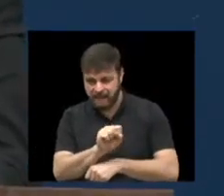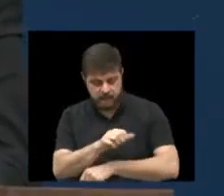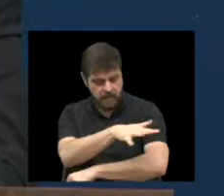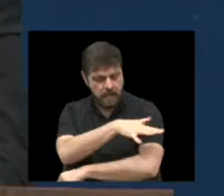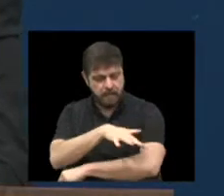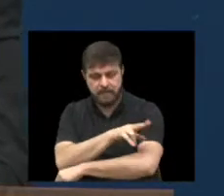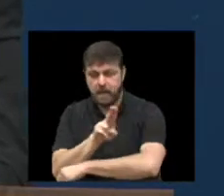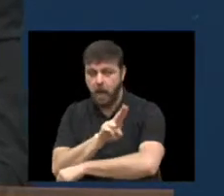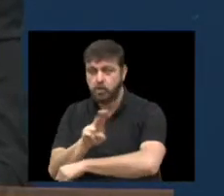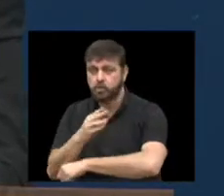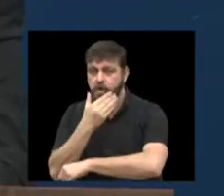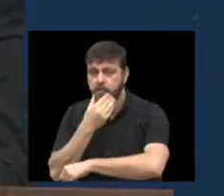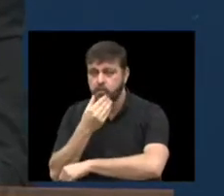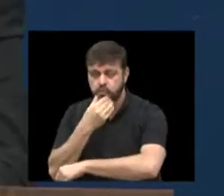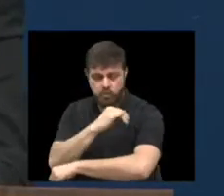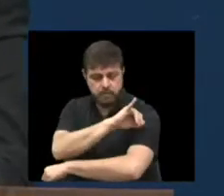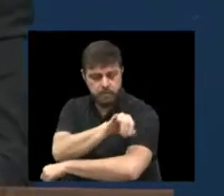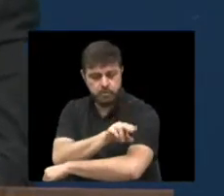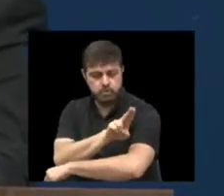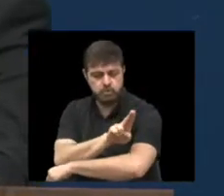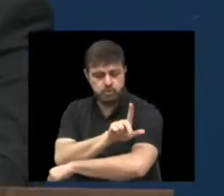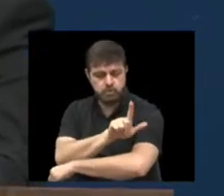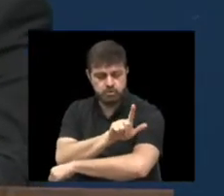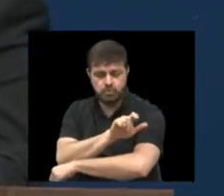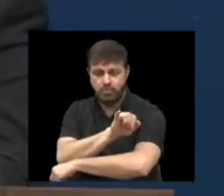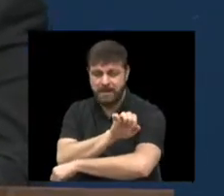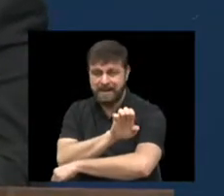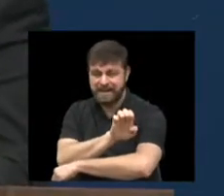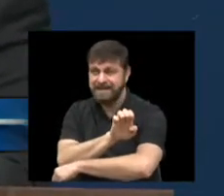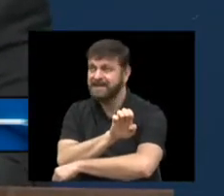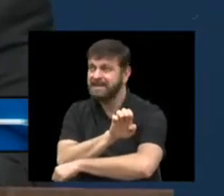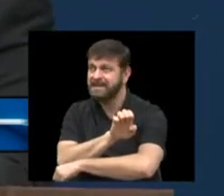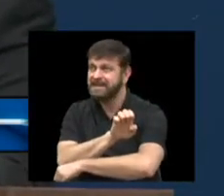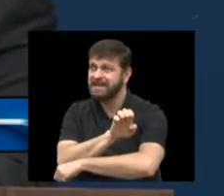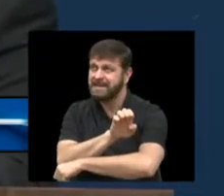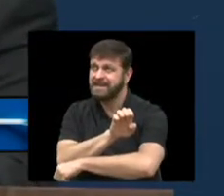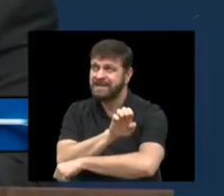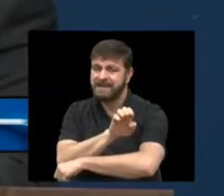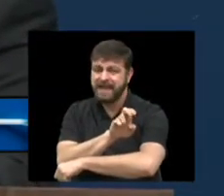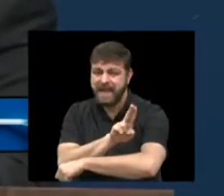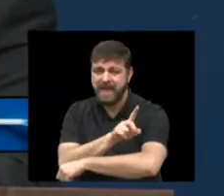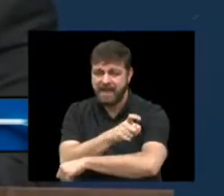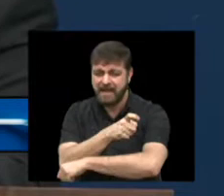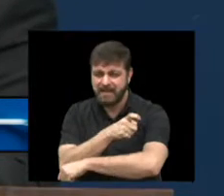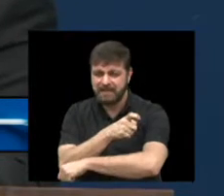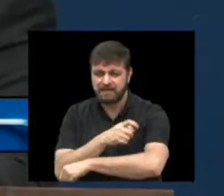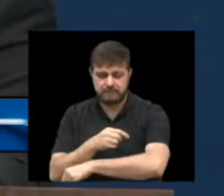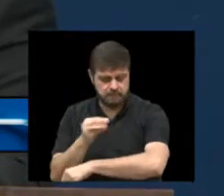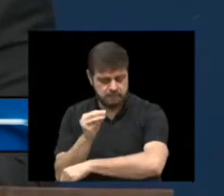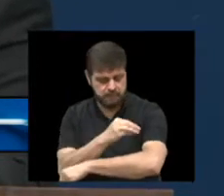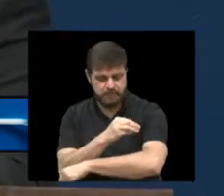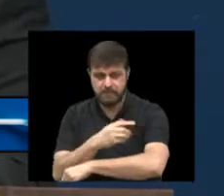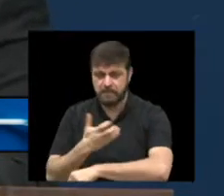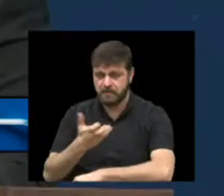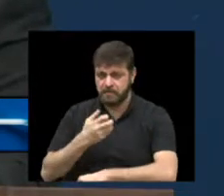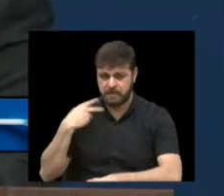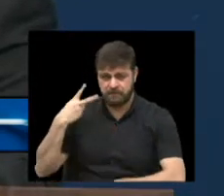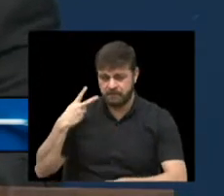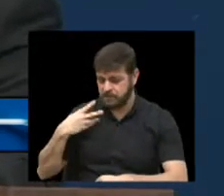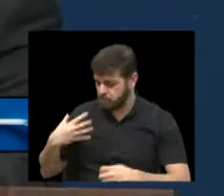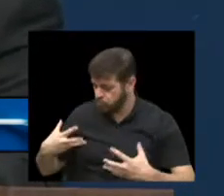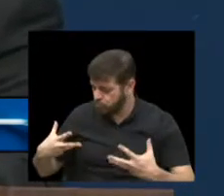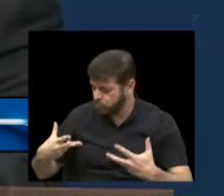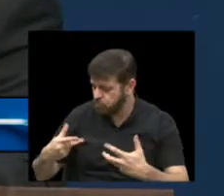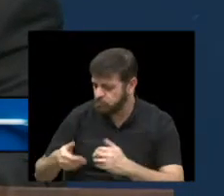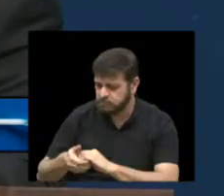Ferreira. Parabéns a toda a família. Eu quero aqui parabenizar todos os amigos, nobres vereadores aqui presentes,